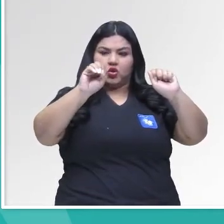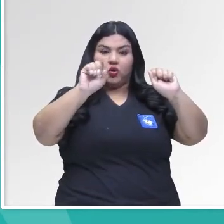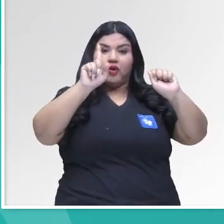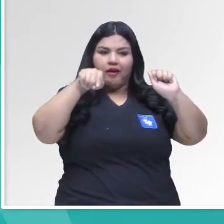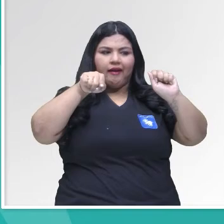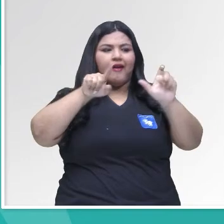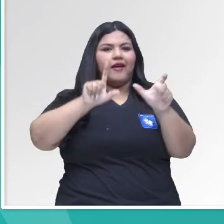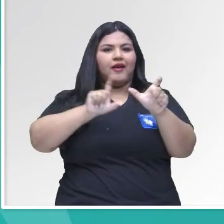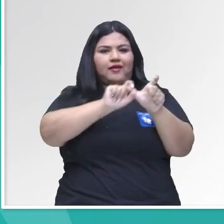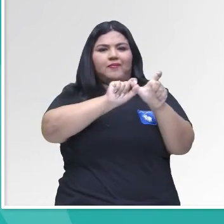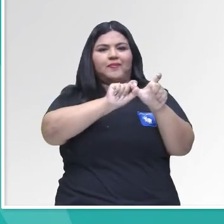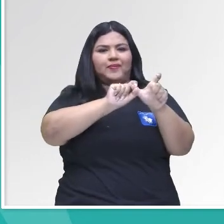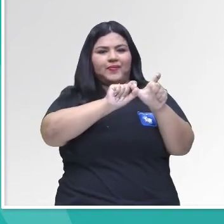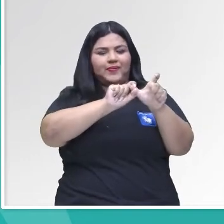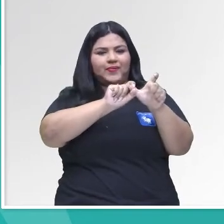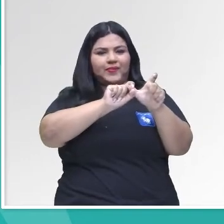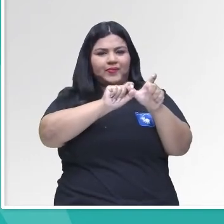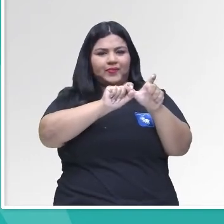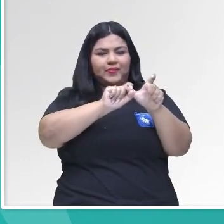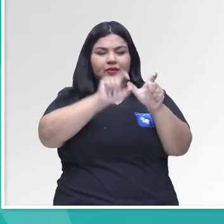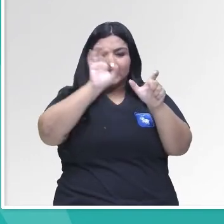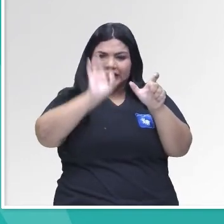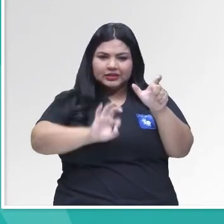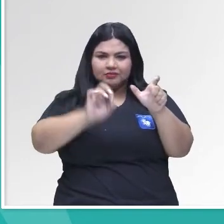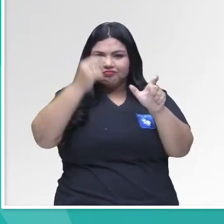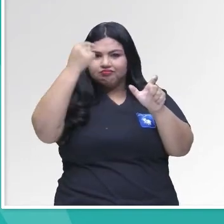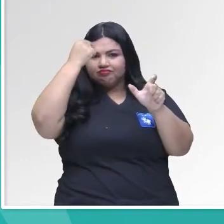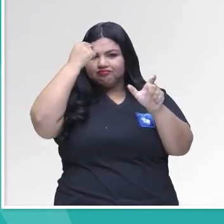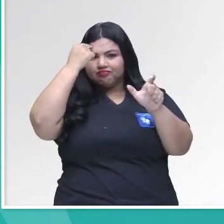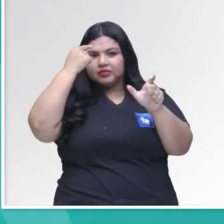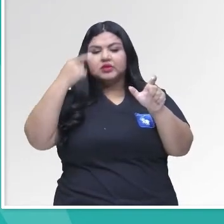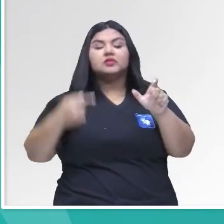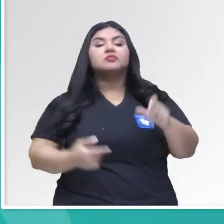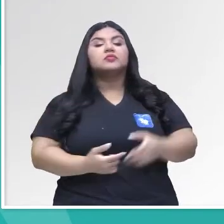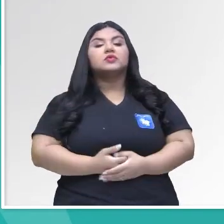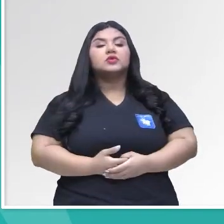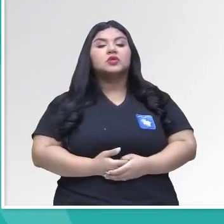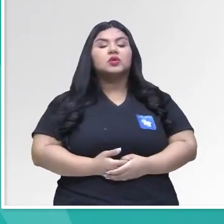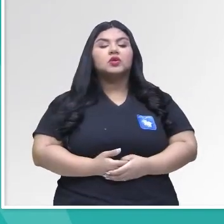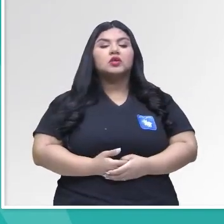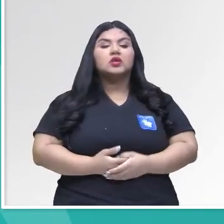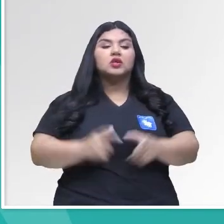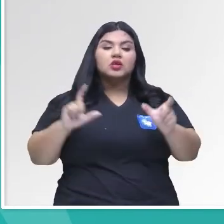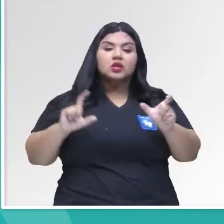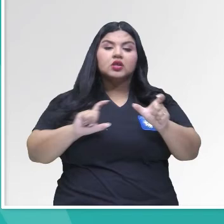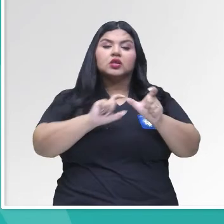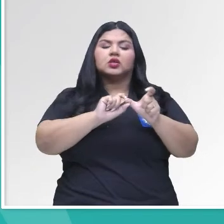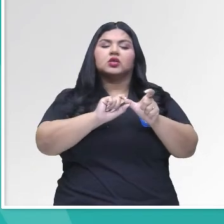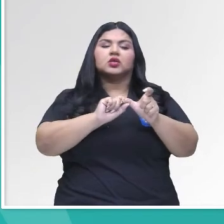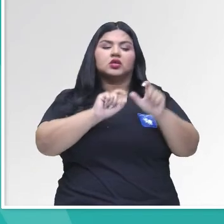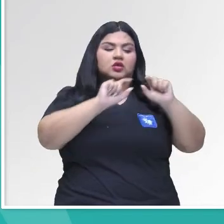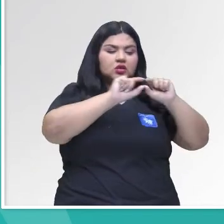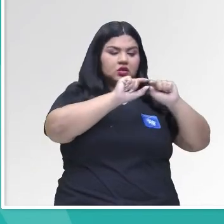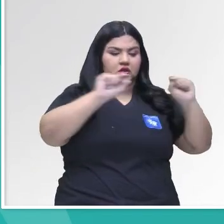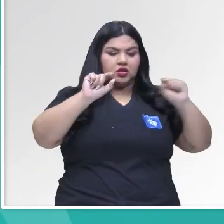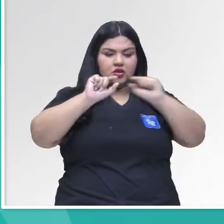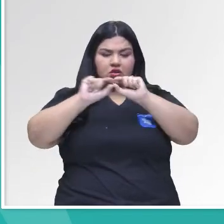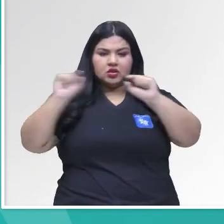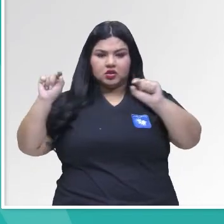deixar bem aí certinho na sua mente. Quando nós usamos a conjunção, elas são chamadas de orações